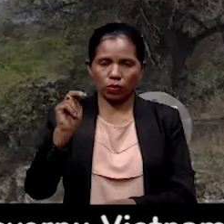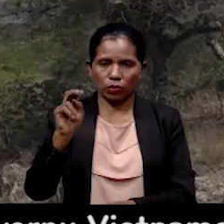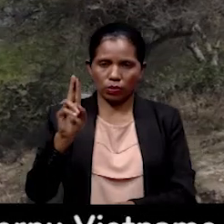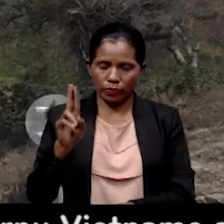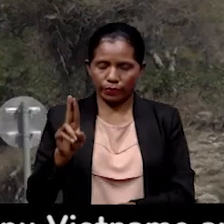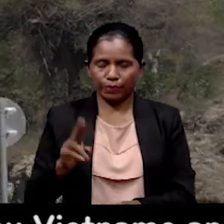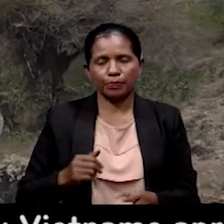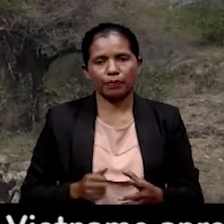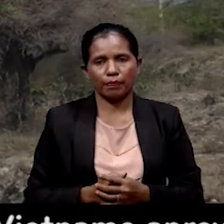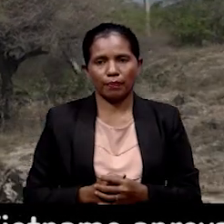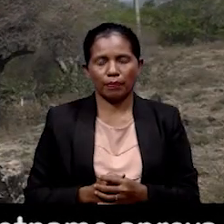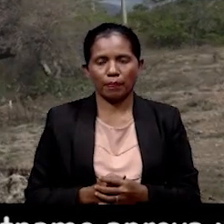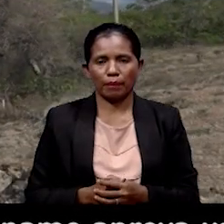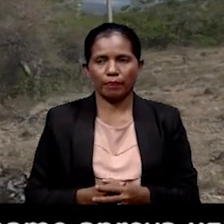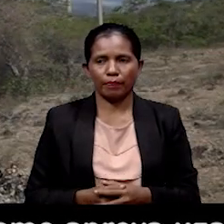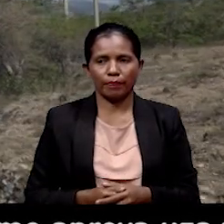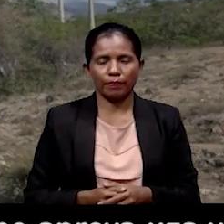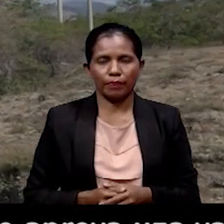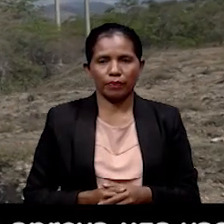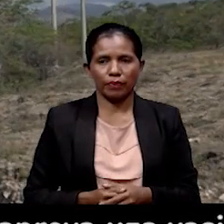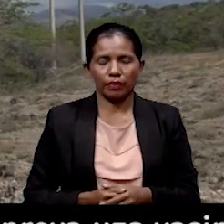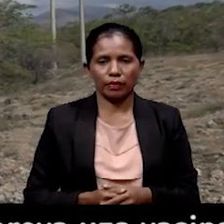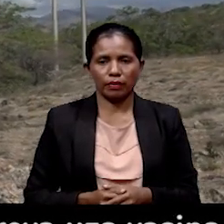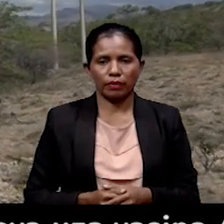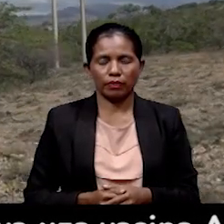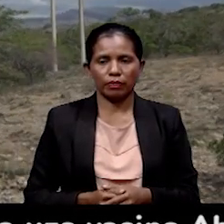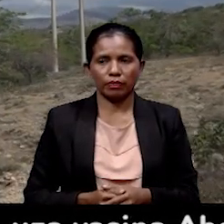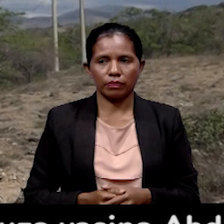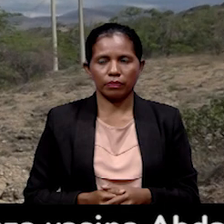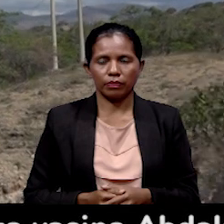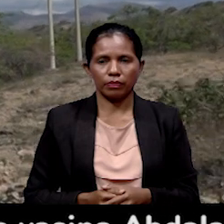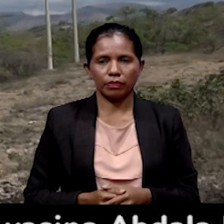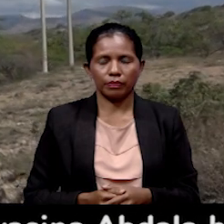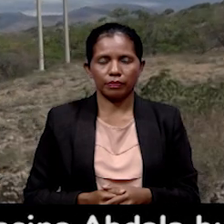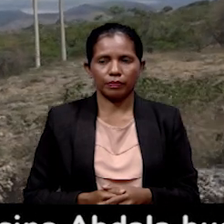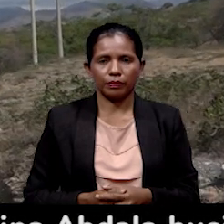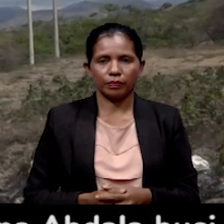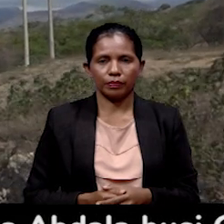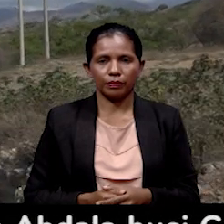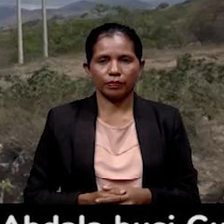descanso. Descanso em paz. Amém. Equipa cobertura, Ziemen.